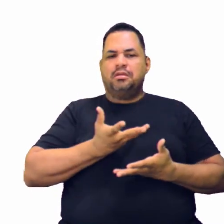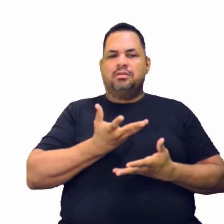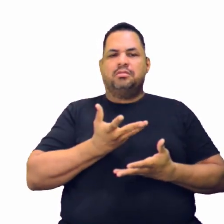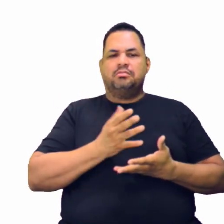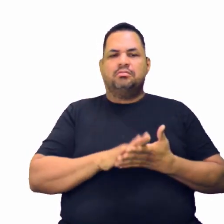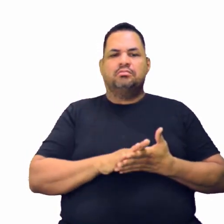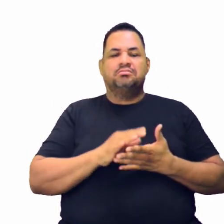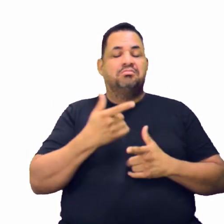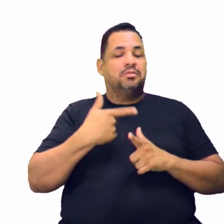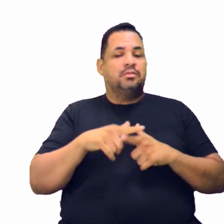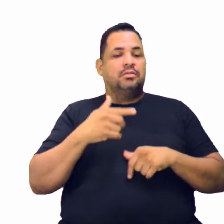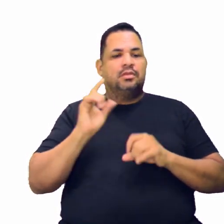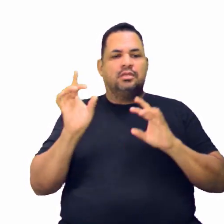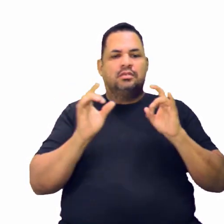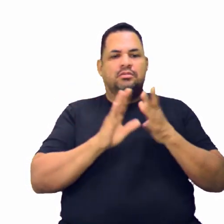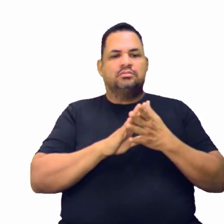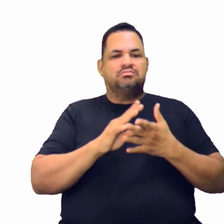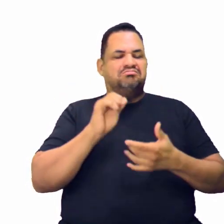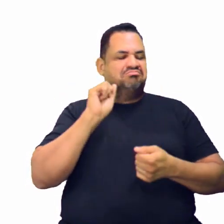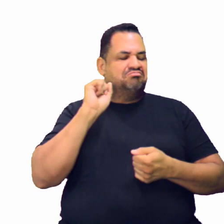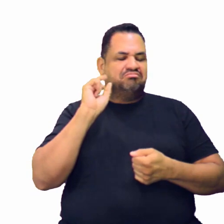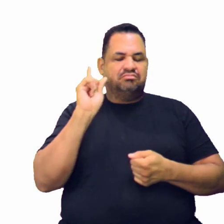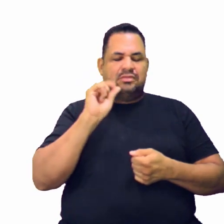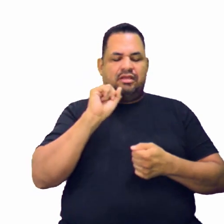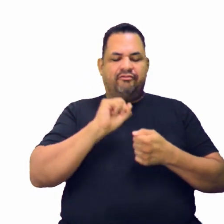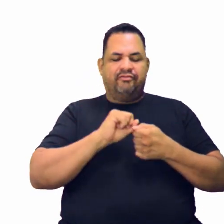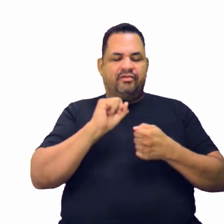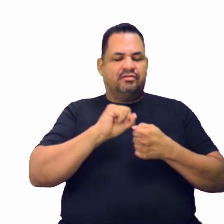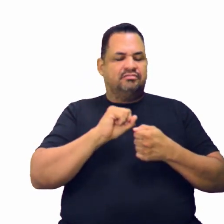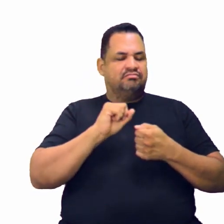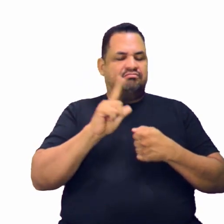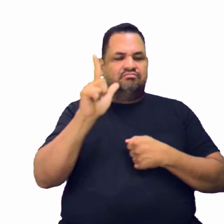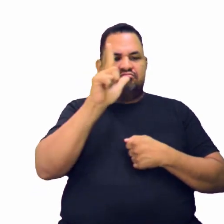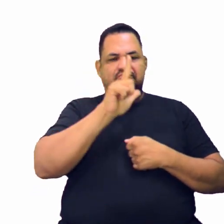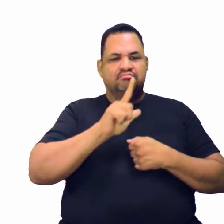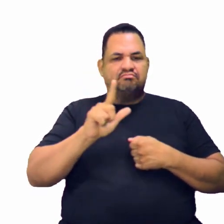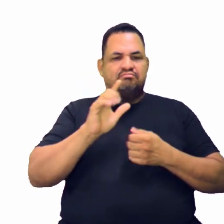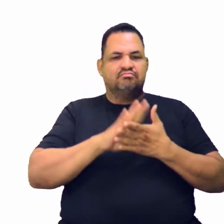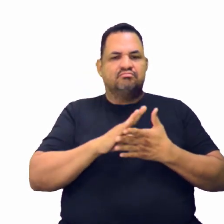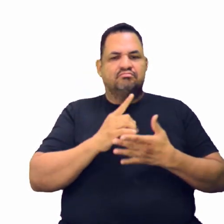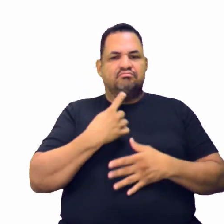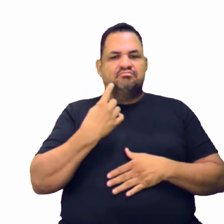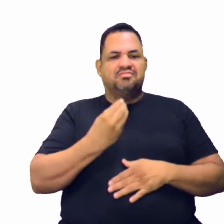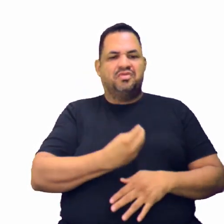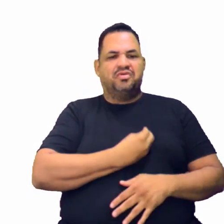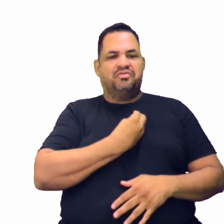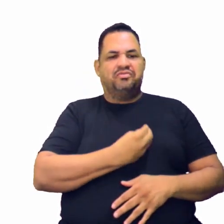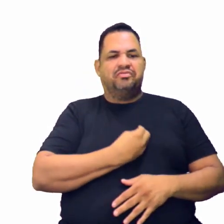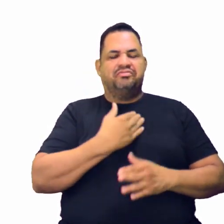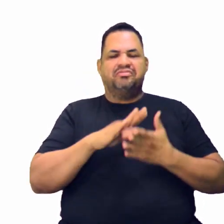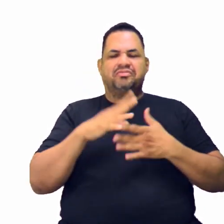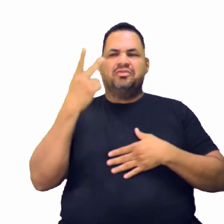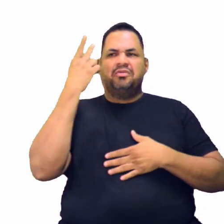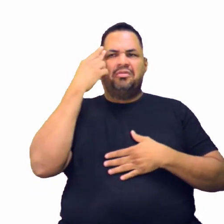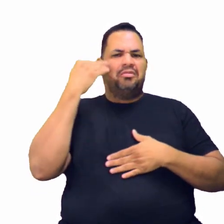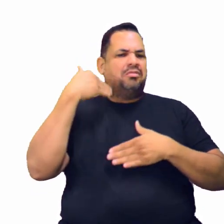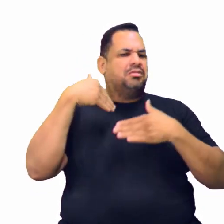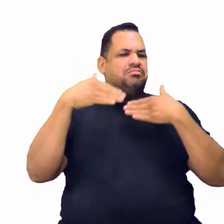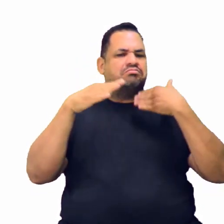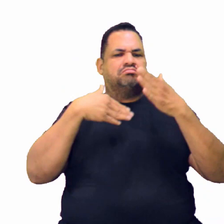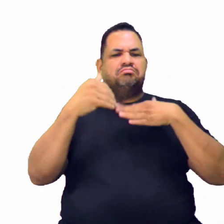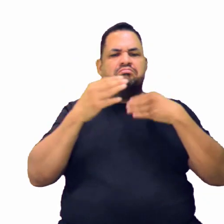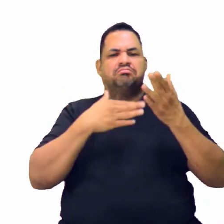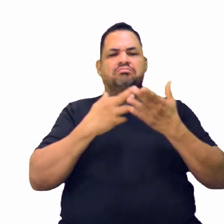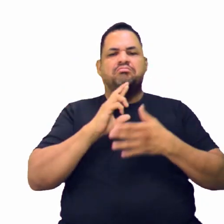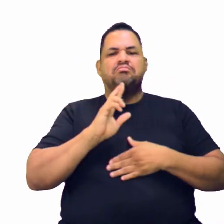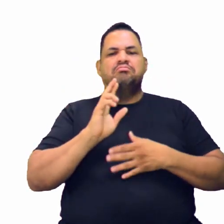alto risco. Eu não faço literatura. Eu apenas vivo ao correr do tempo. O